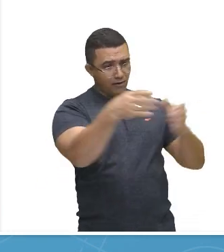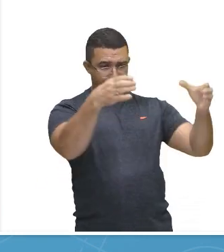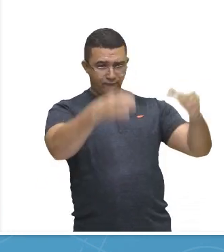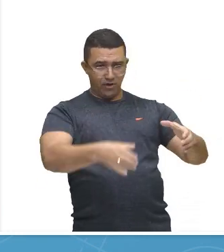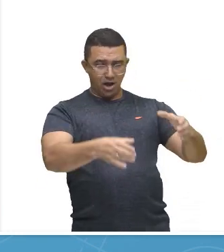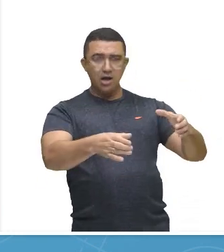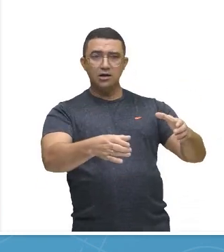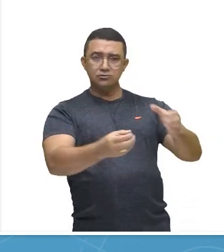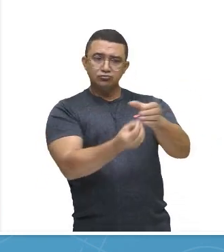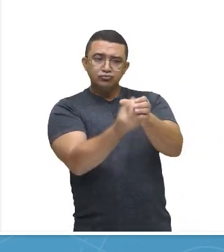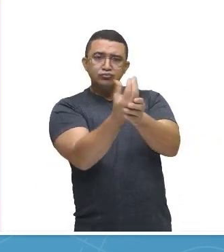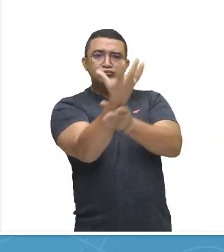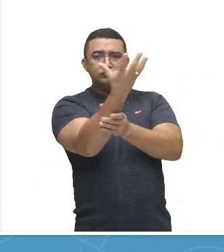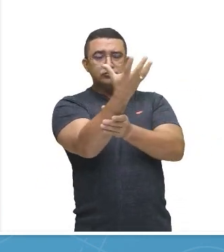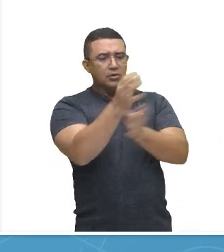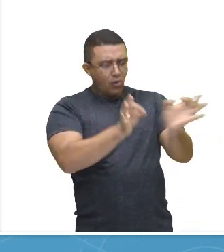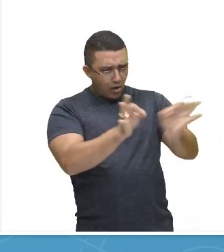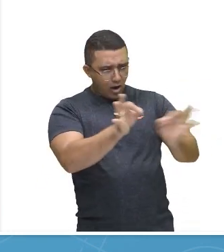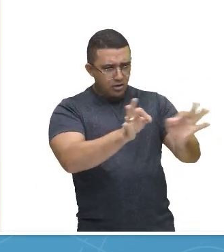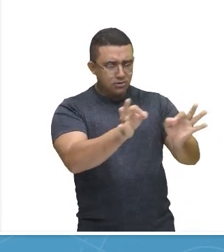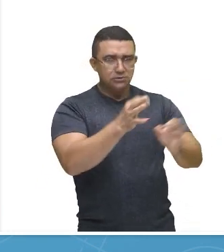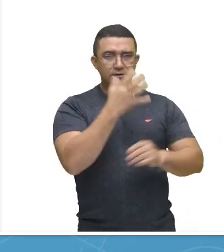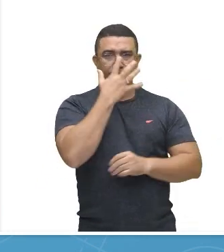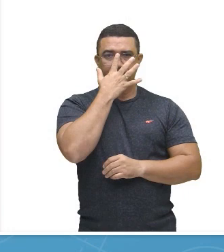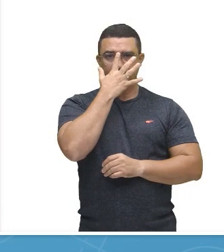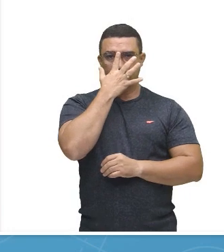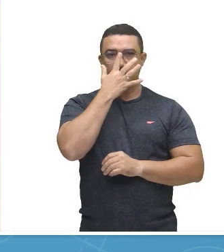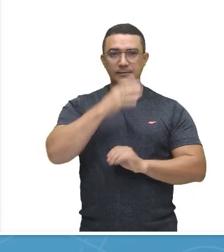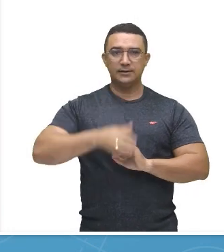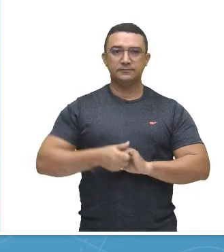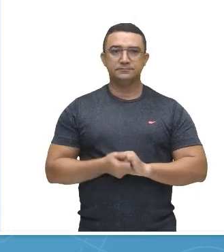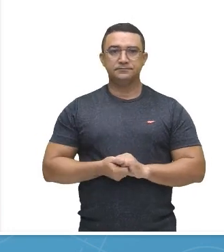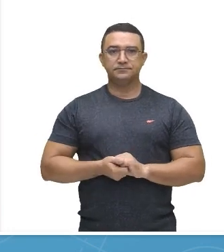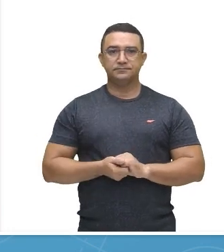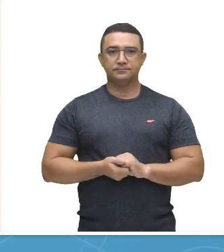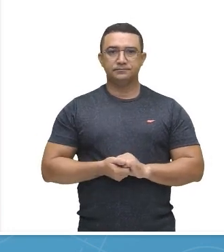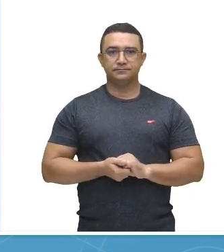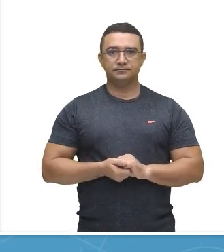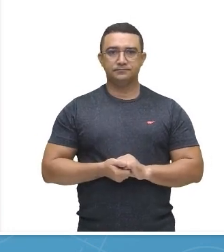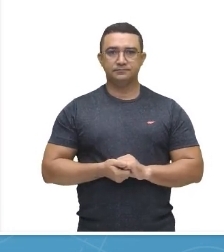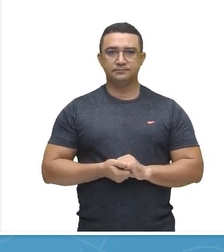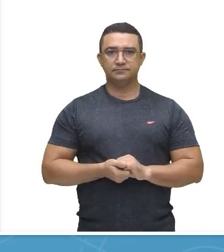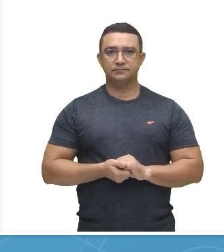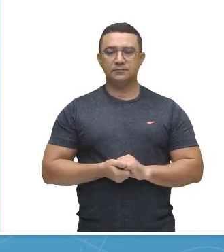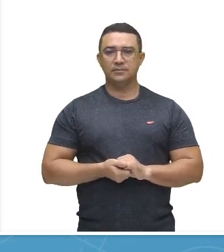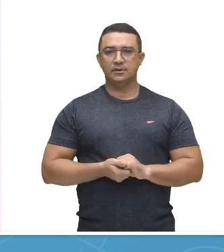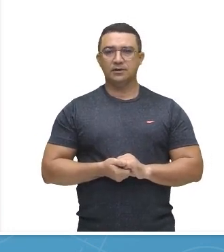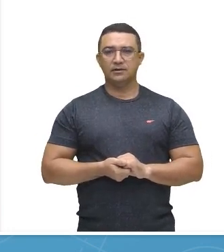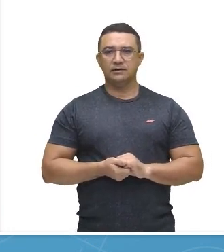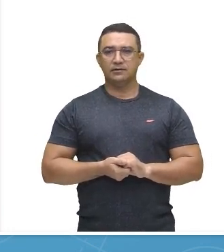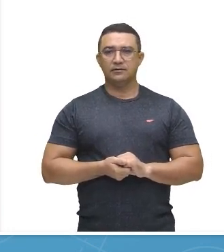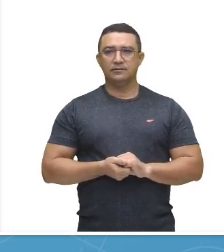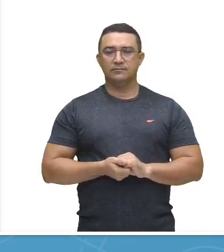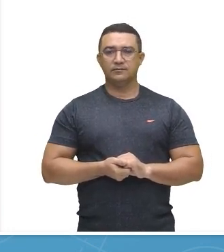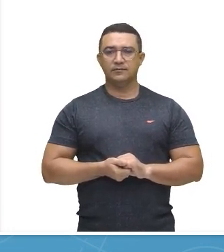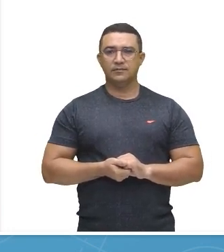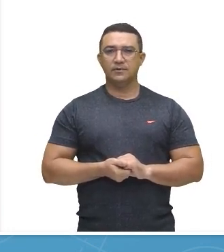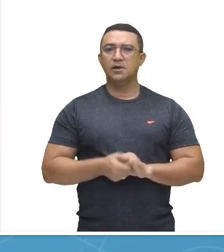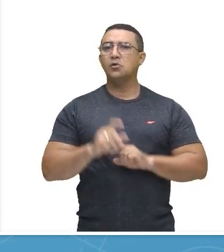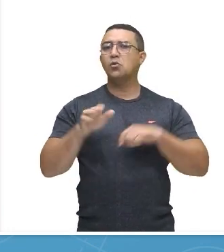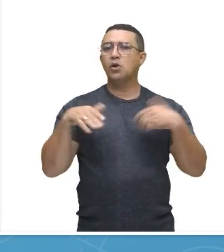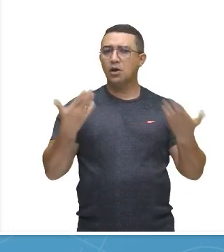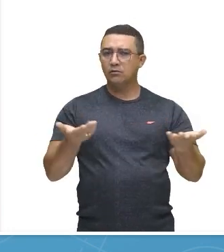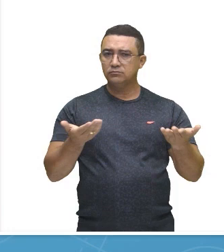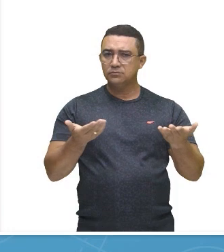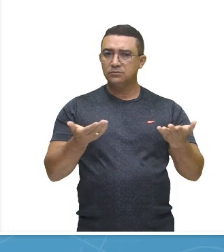esses vasos de planta, disse a mãe para a filha. Será que foi uma ordem, um pedido, um convite, um conselho ou uma